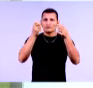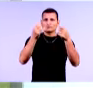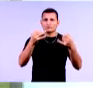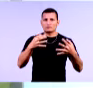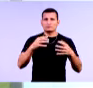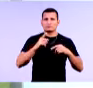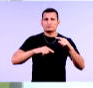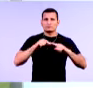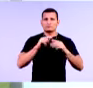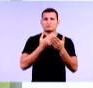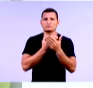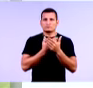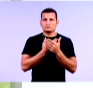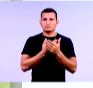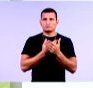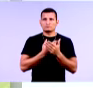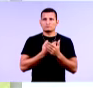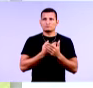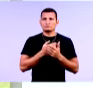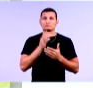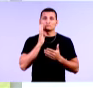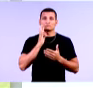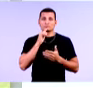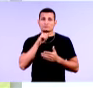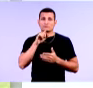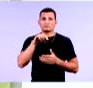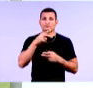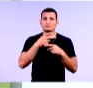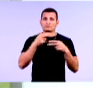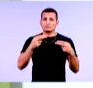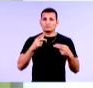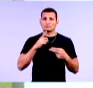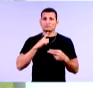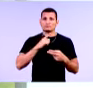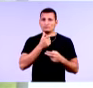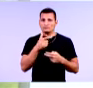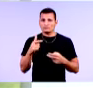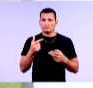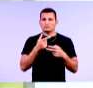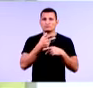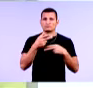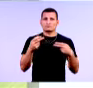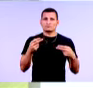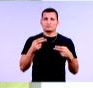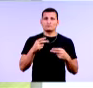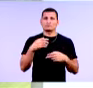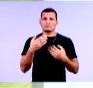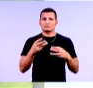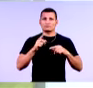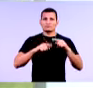O legal do material escolar é que ele é um objeto que é composto de outros objetos. Então, o material